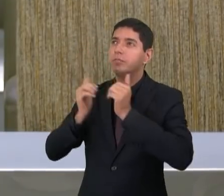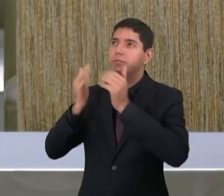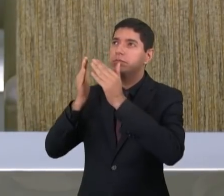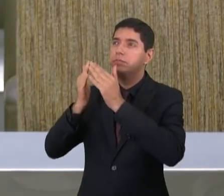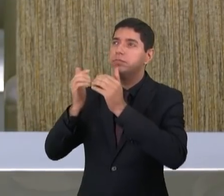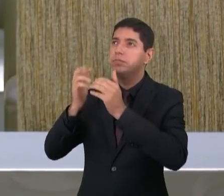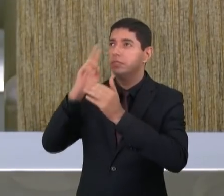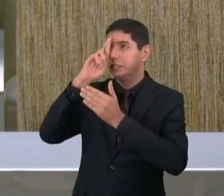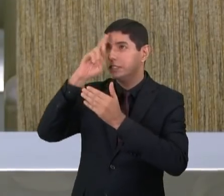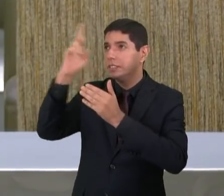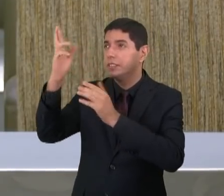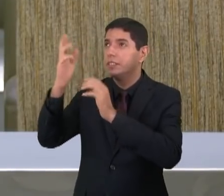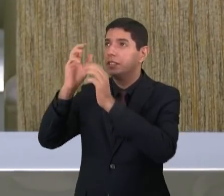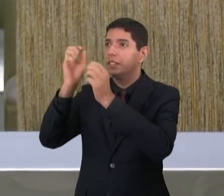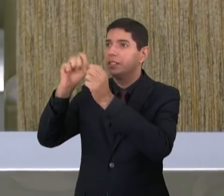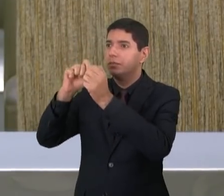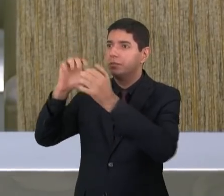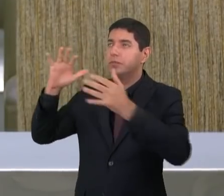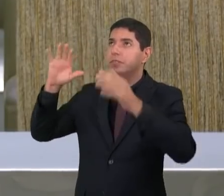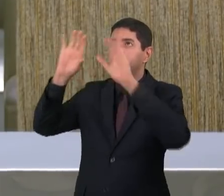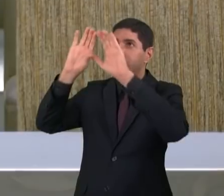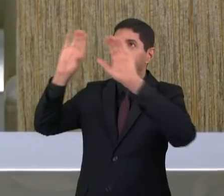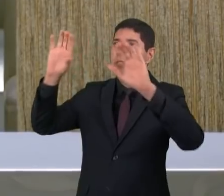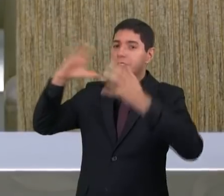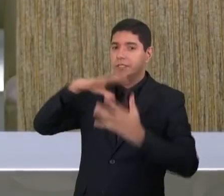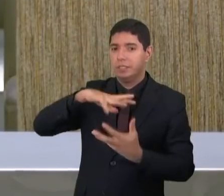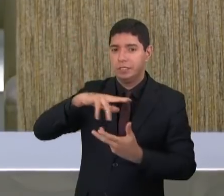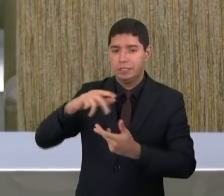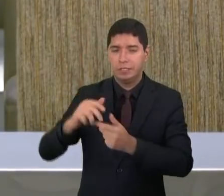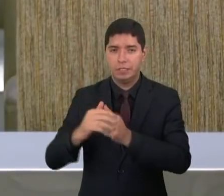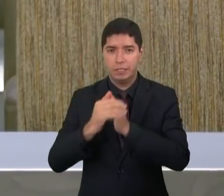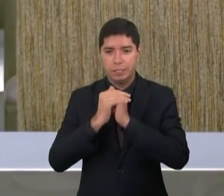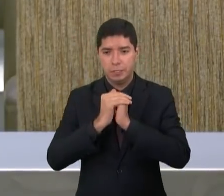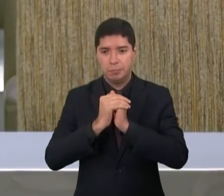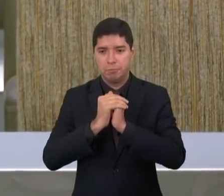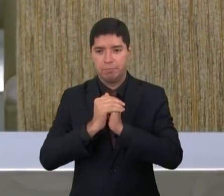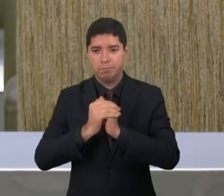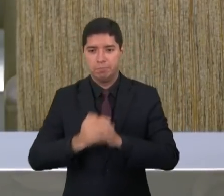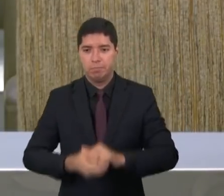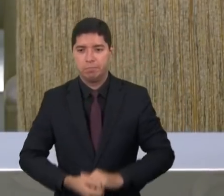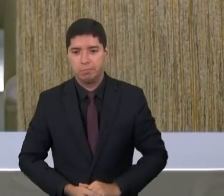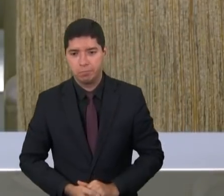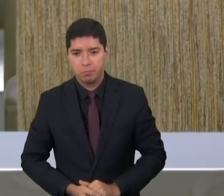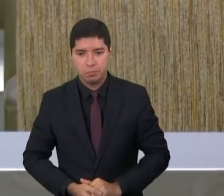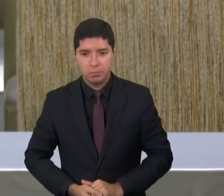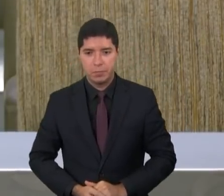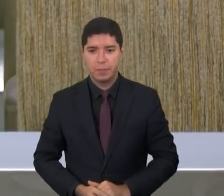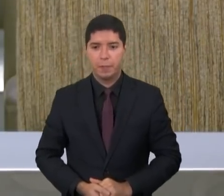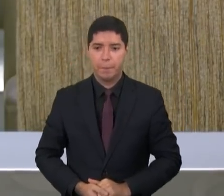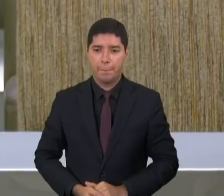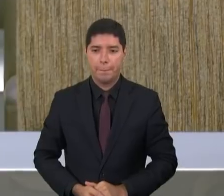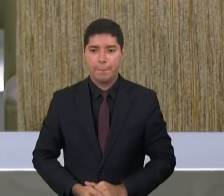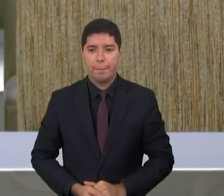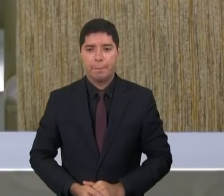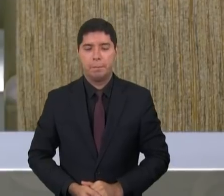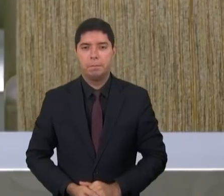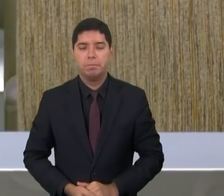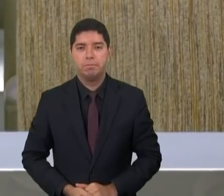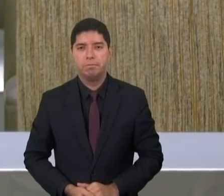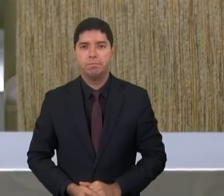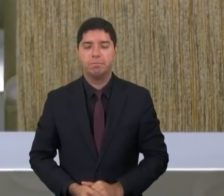fez o céu e a terra. Quem diz amém, irmãos? Glória a Deus. Queridos irmãos,